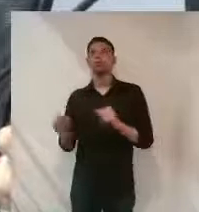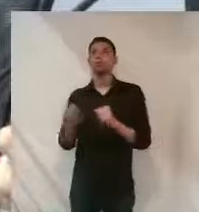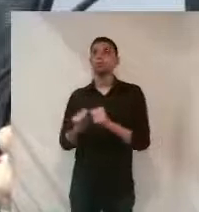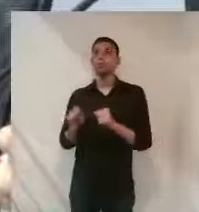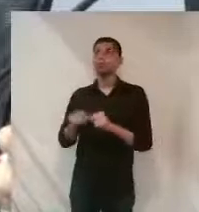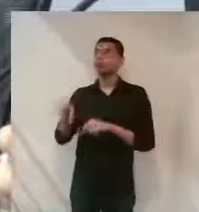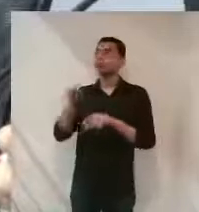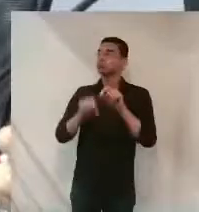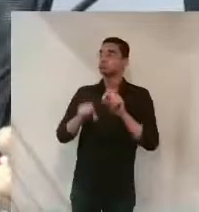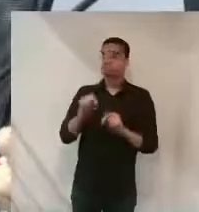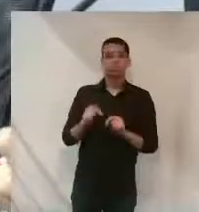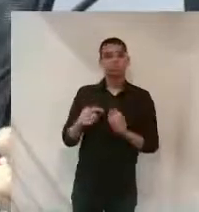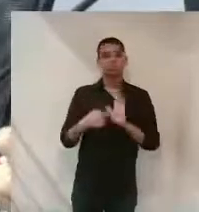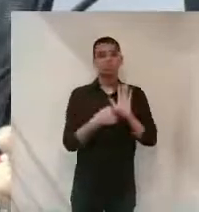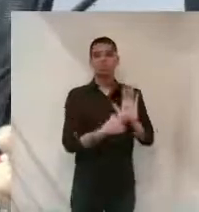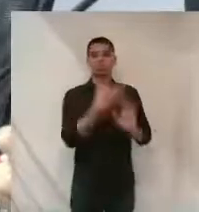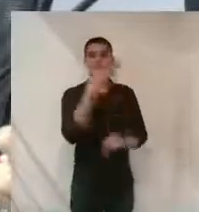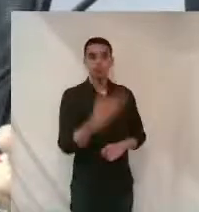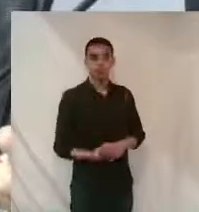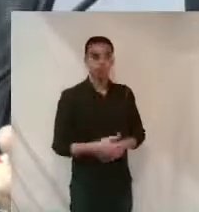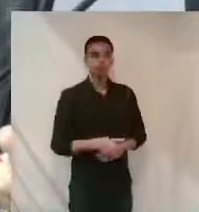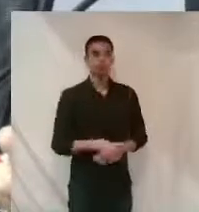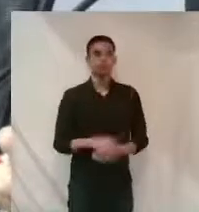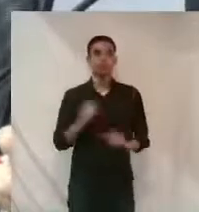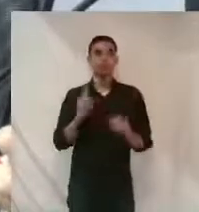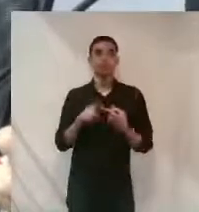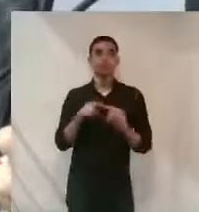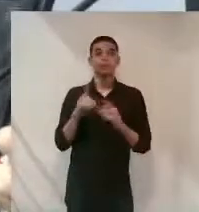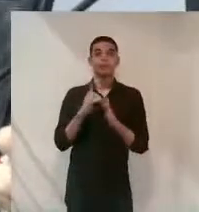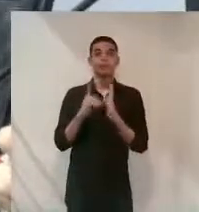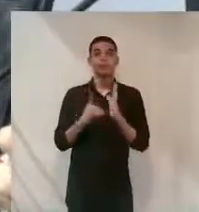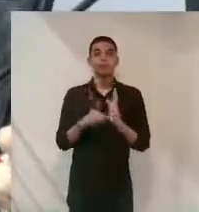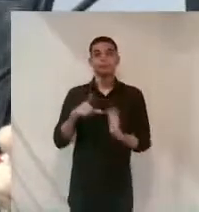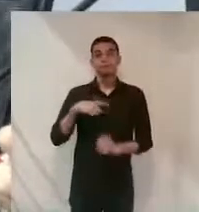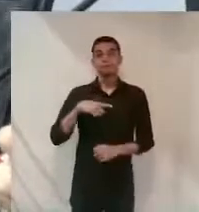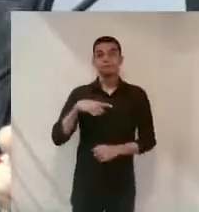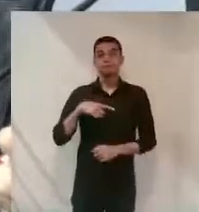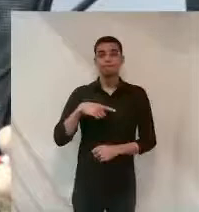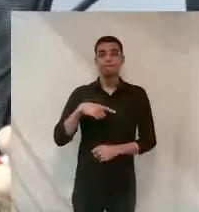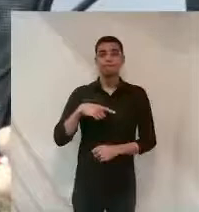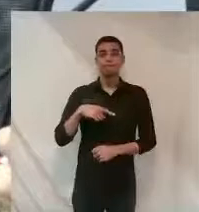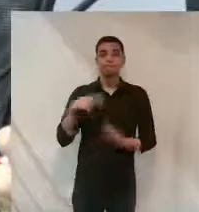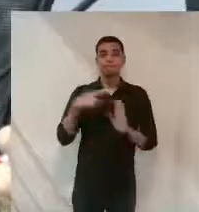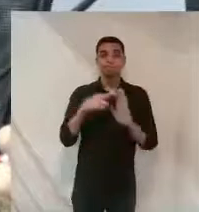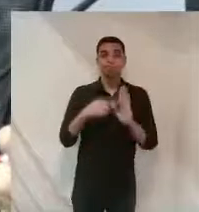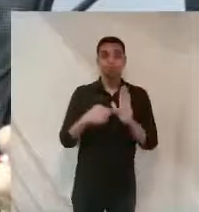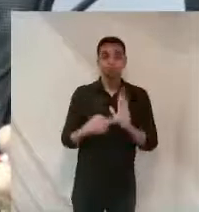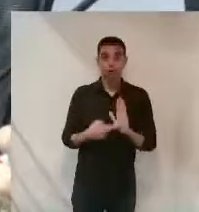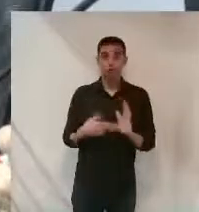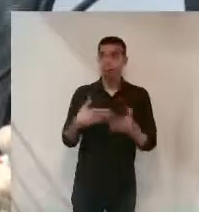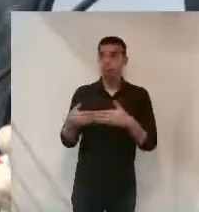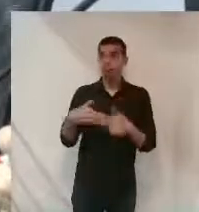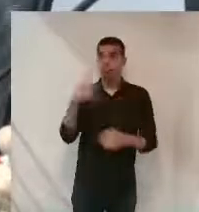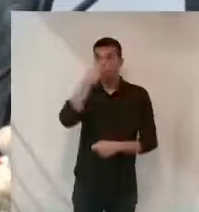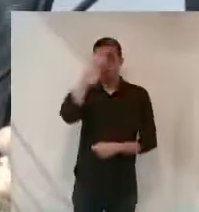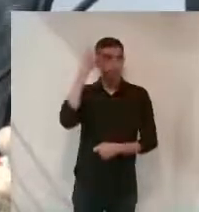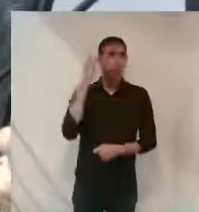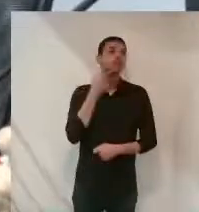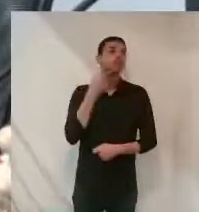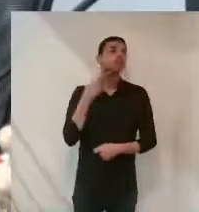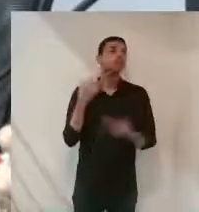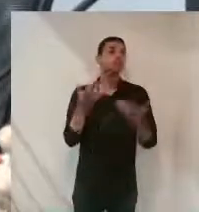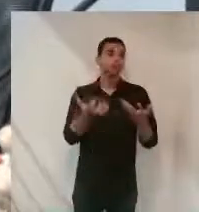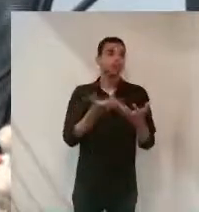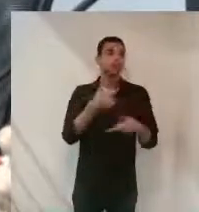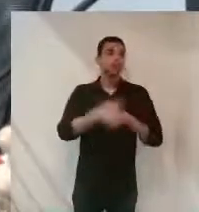ali a sua comprovação. E aí o decreto ele traz essa regra para quem quiser trabalhar com crédito, para quem quiser